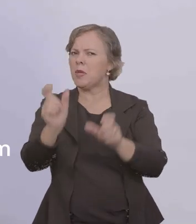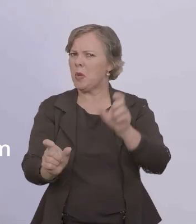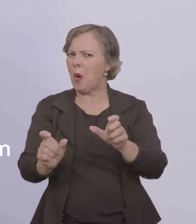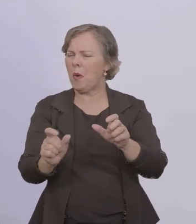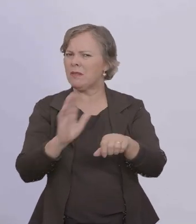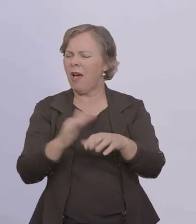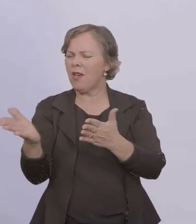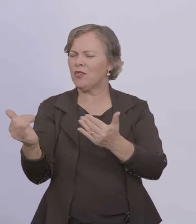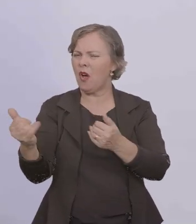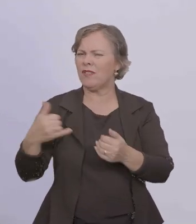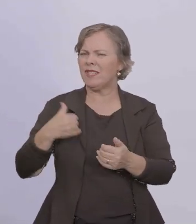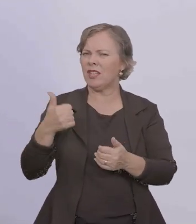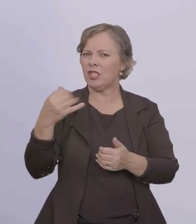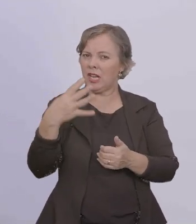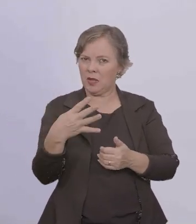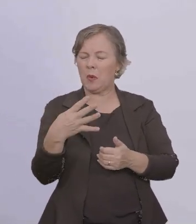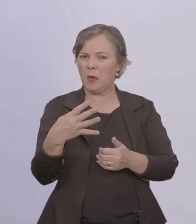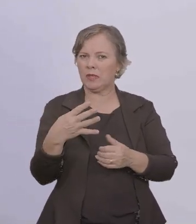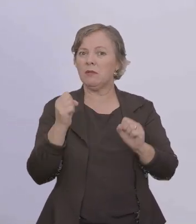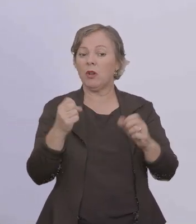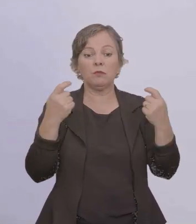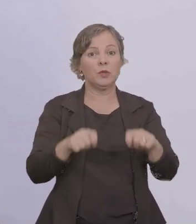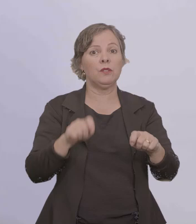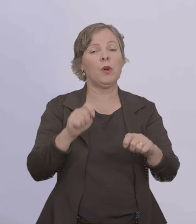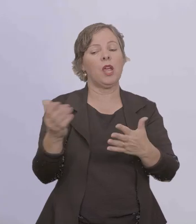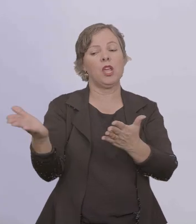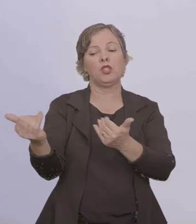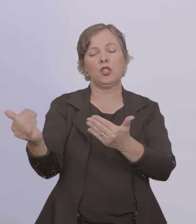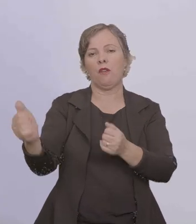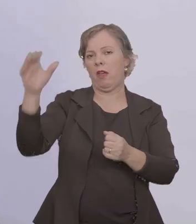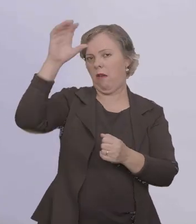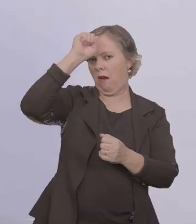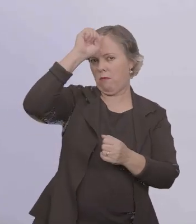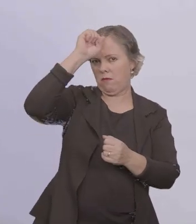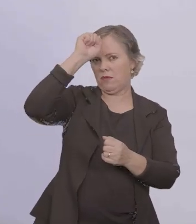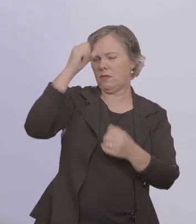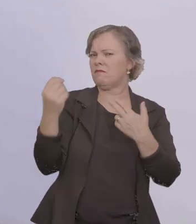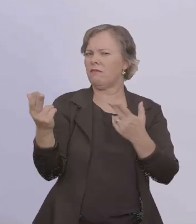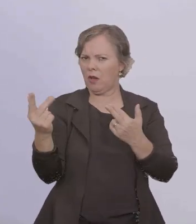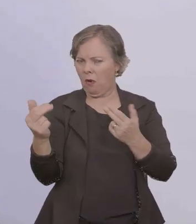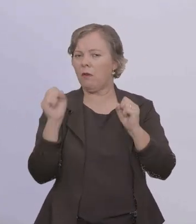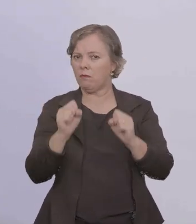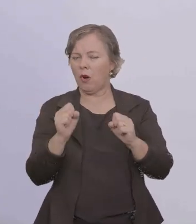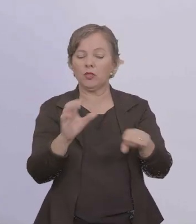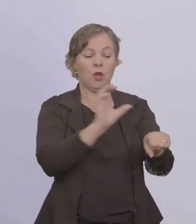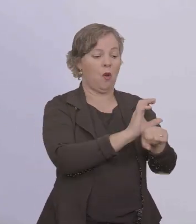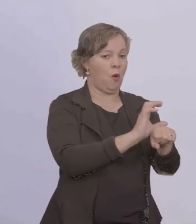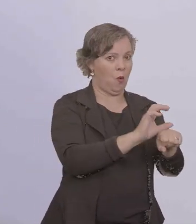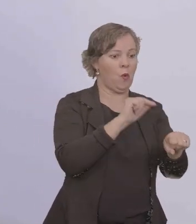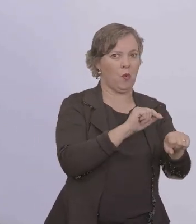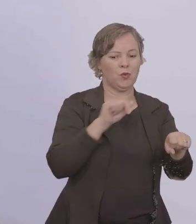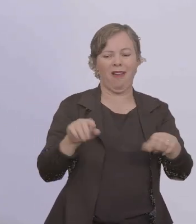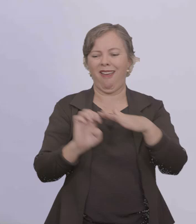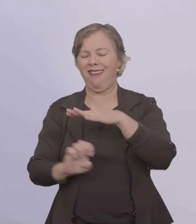pouquinho mais jovem, está ali na casa dos 14 anos, tem a possibilidade do jovem aprendiz, que também da mesma forma. Ele vai poder fazer um curso e colocar